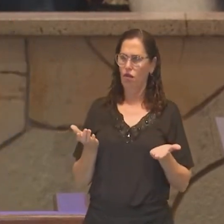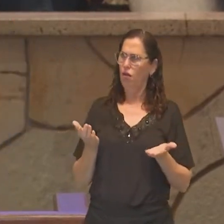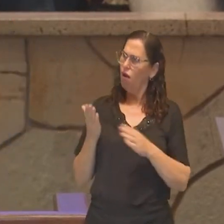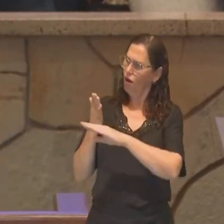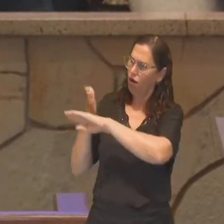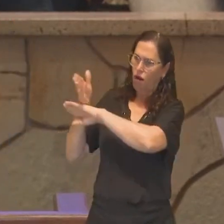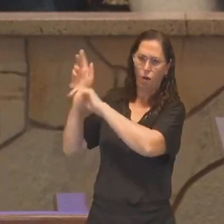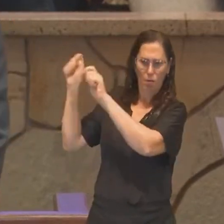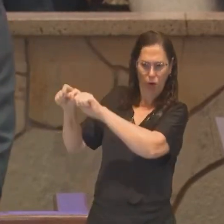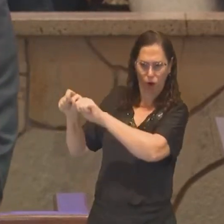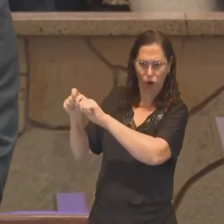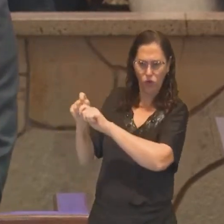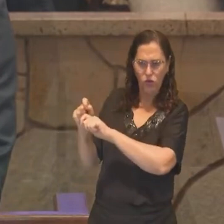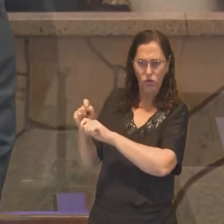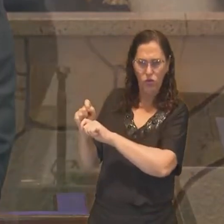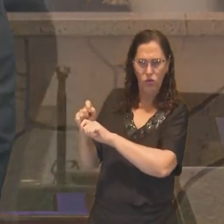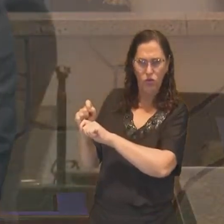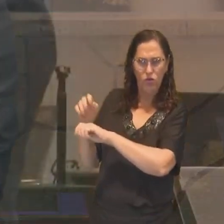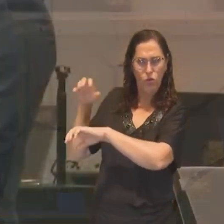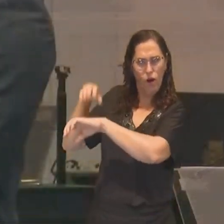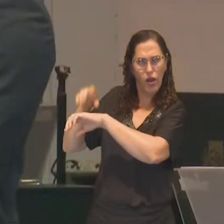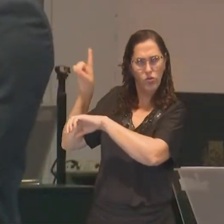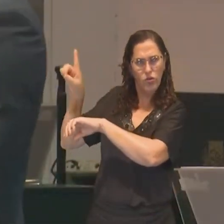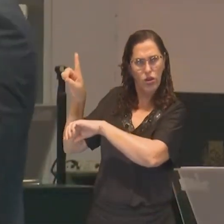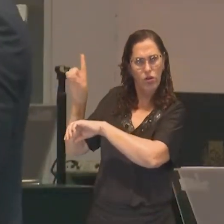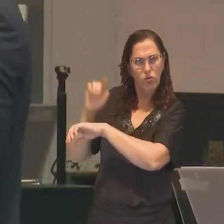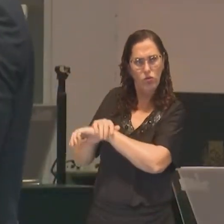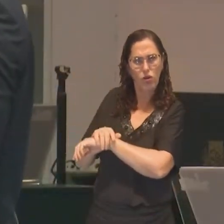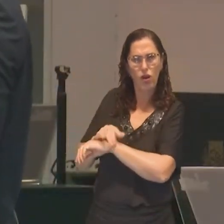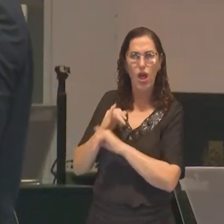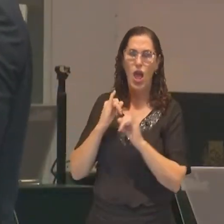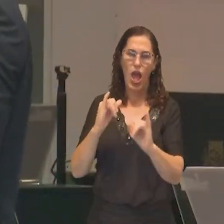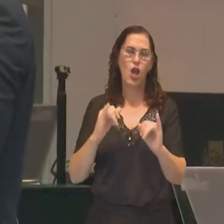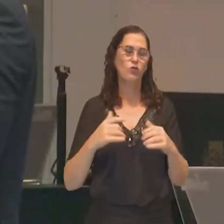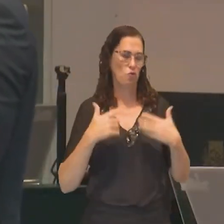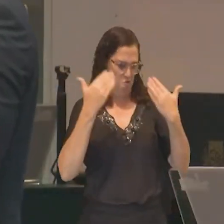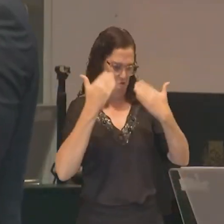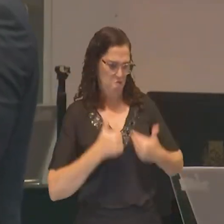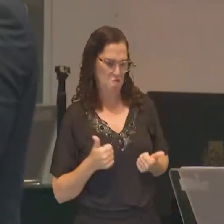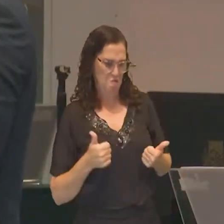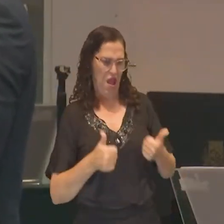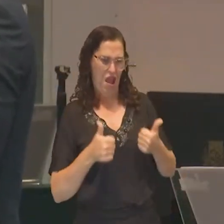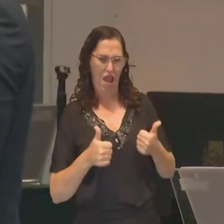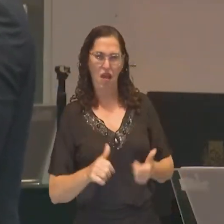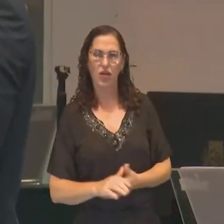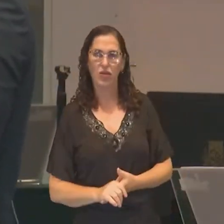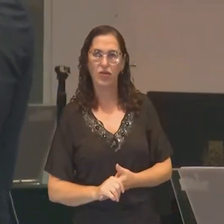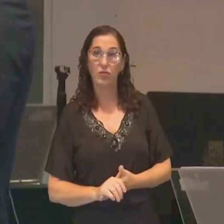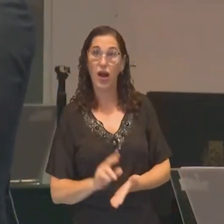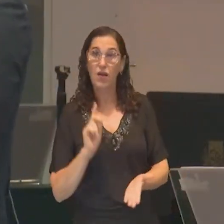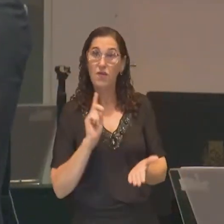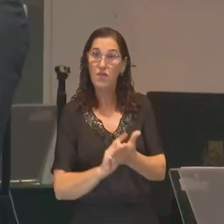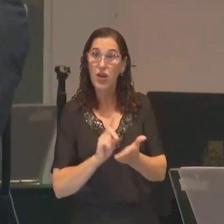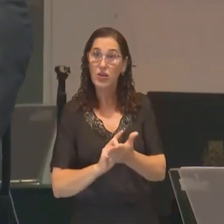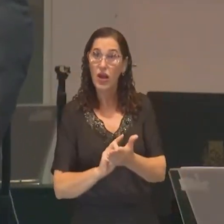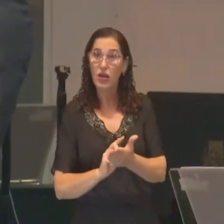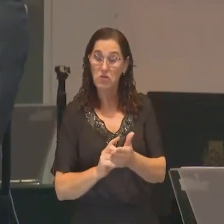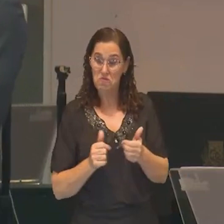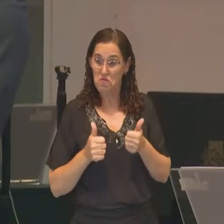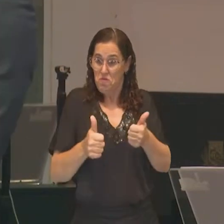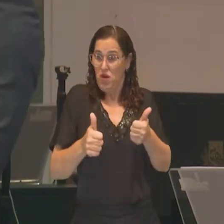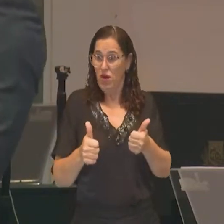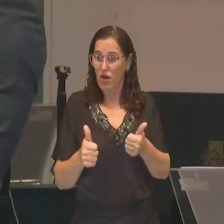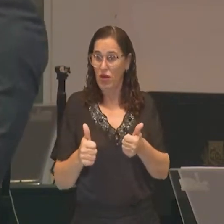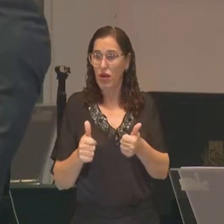no reino de Deus? Você diz, eu estou bem, mas o fato de estarmos bem